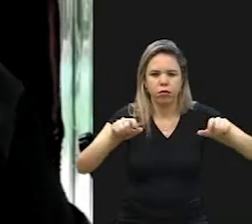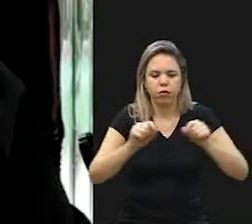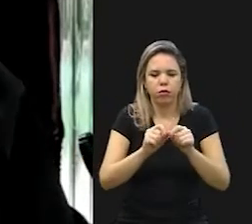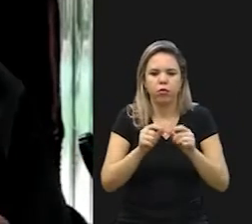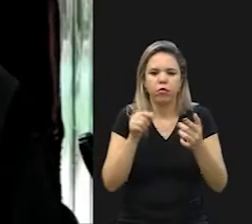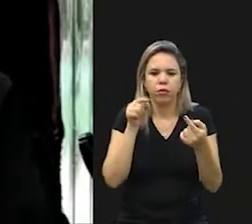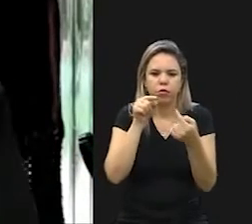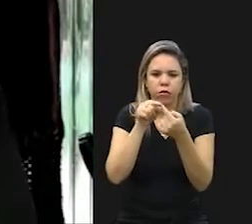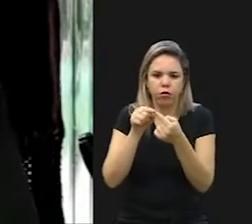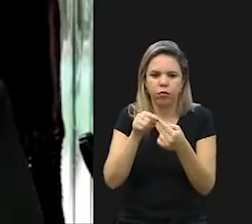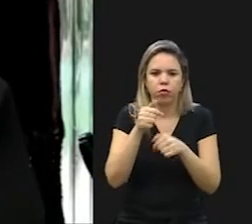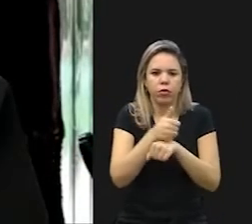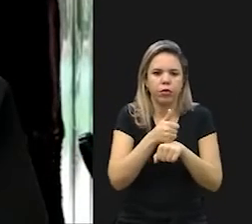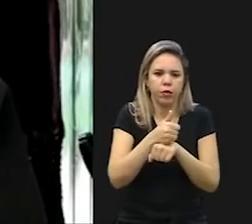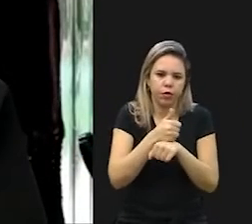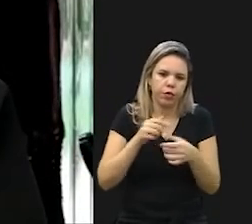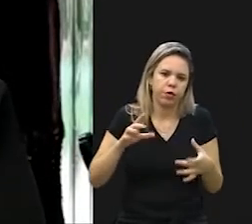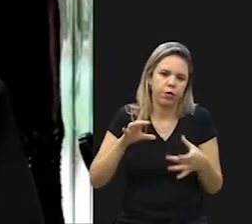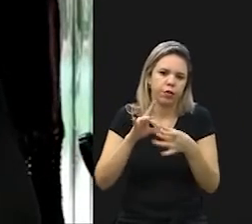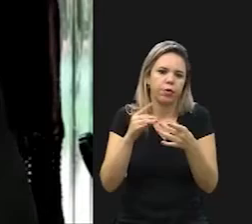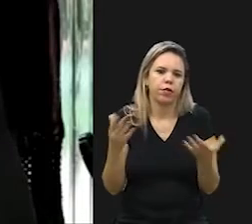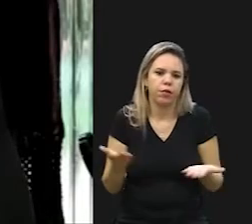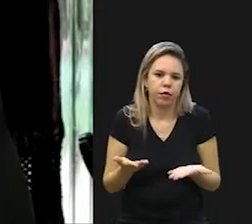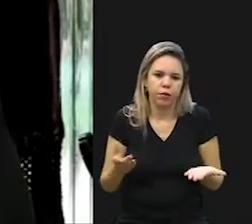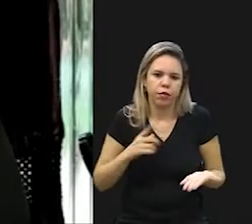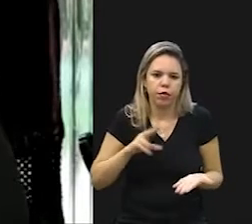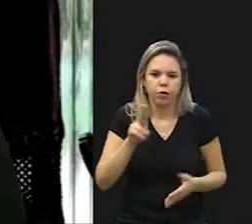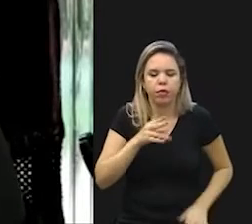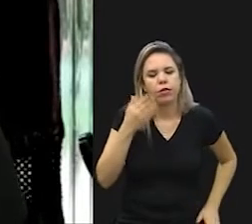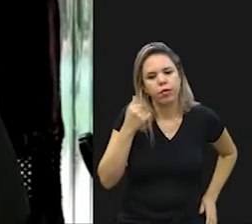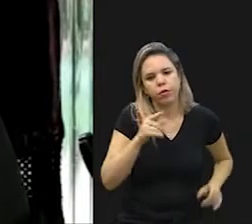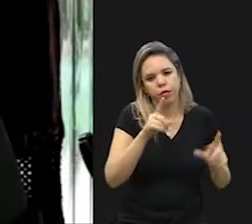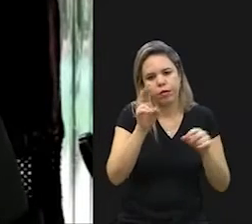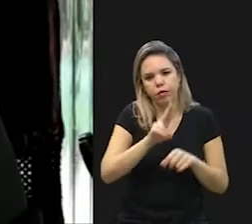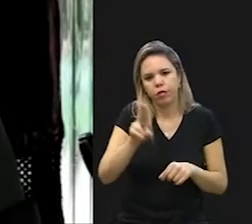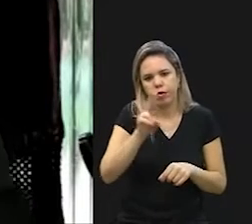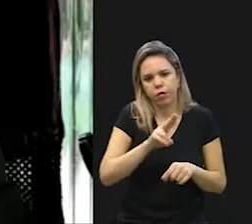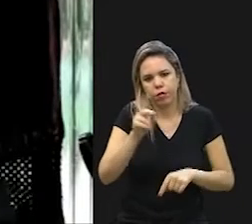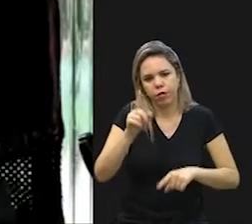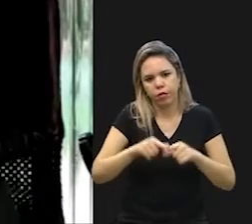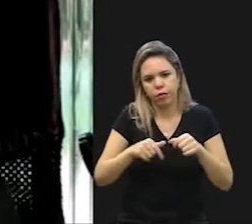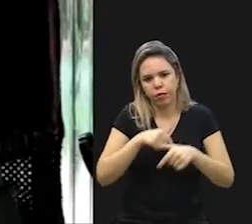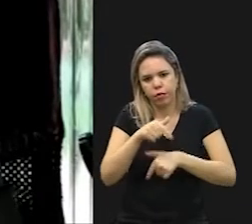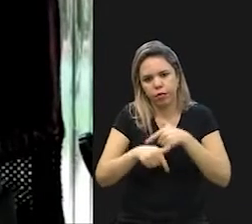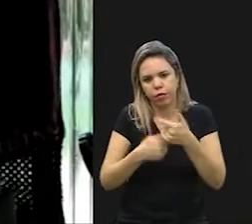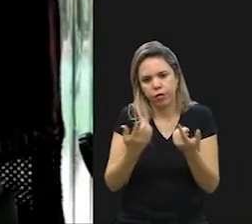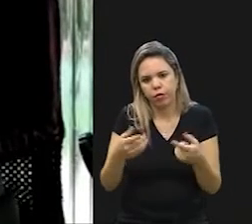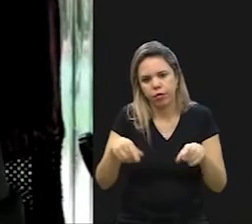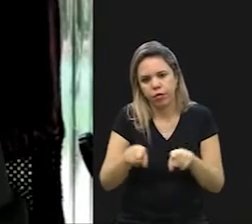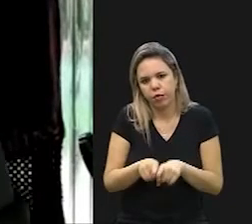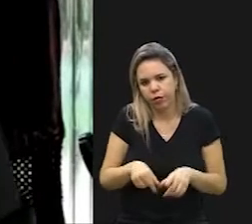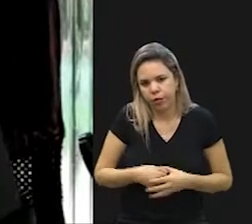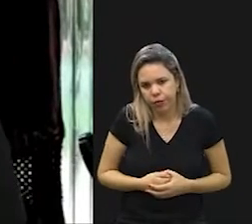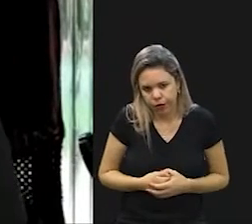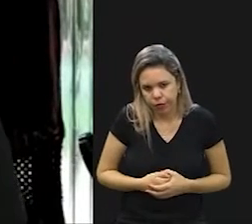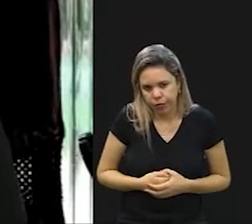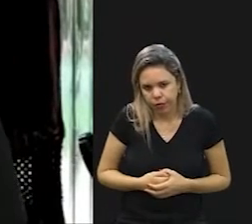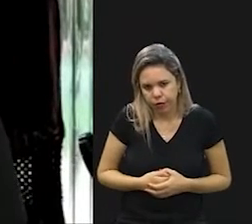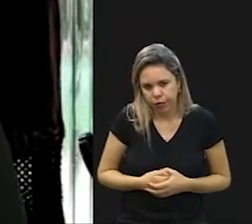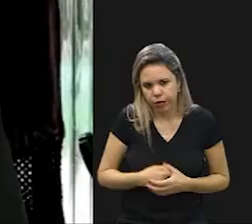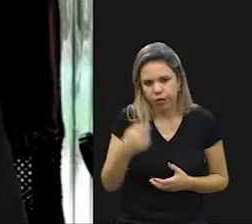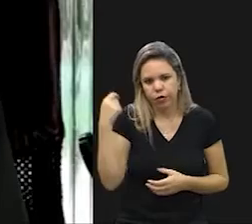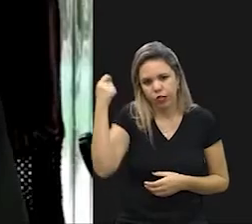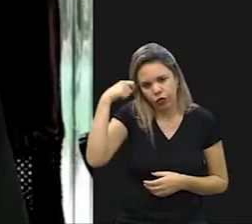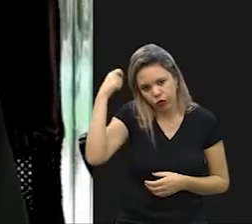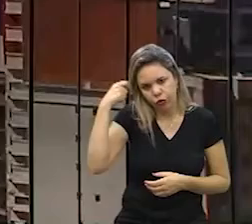isso à minha profissão, porque hoje eu utilizo a fotografia como ferramenta de trabalho também, não só de forma